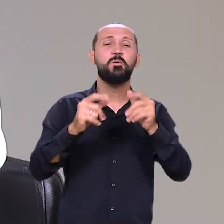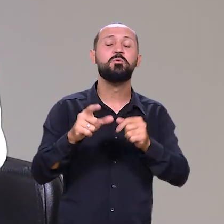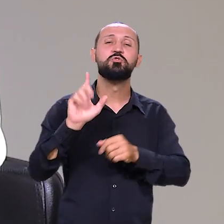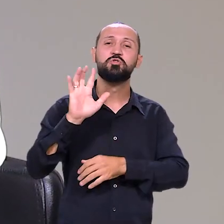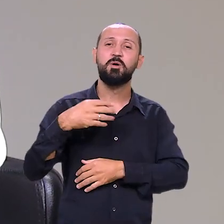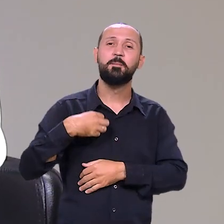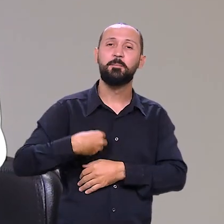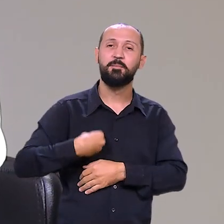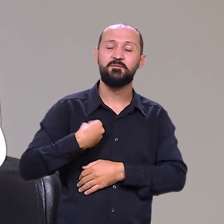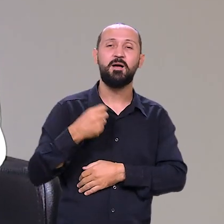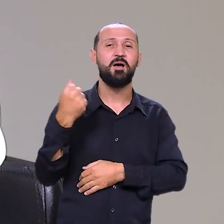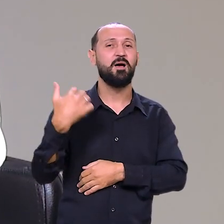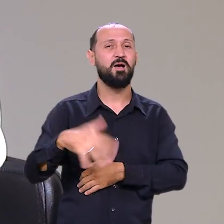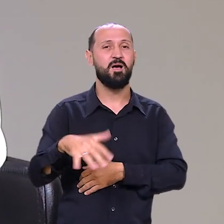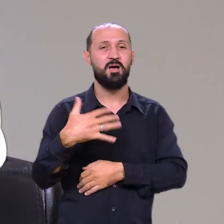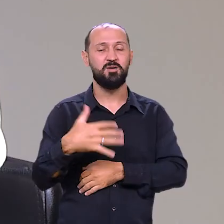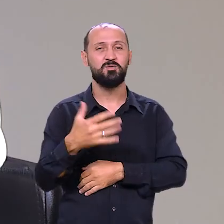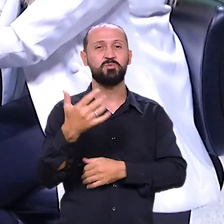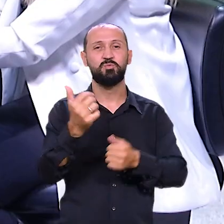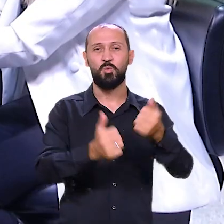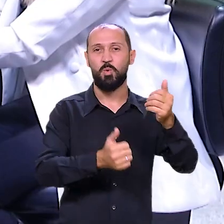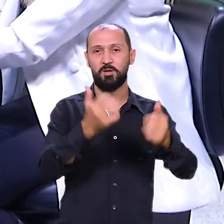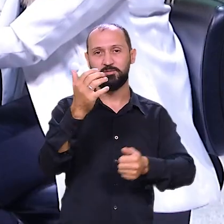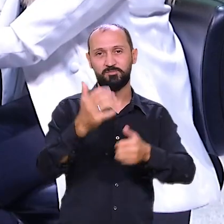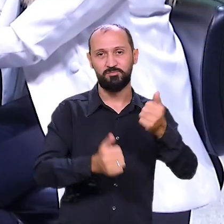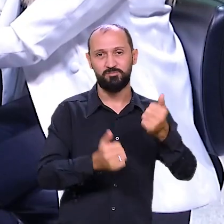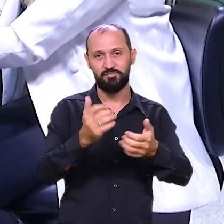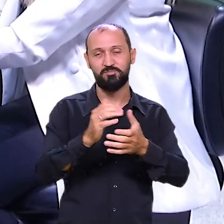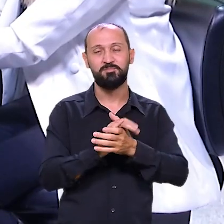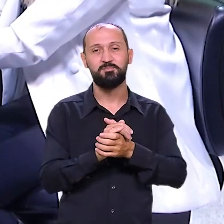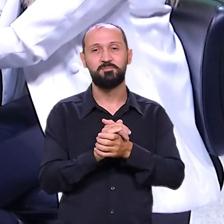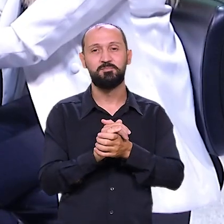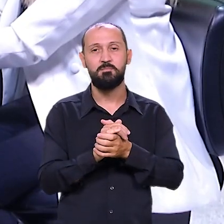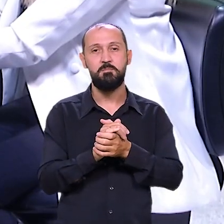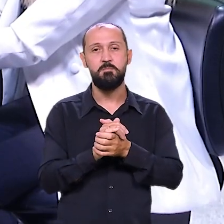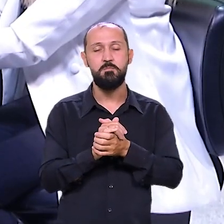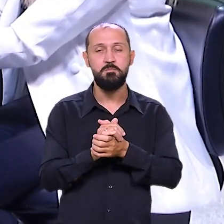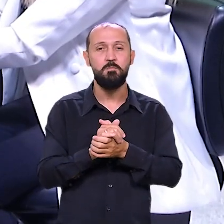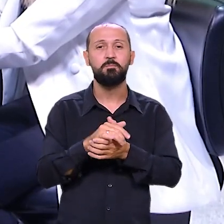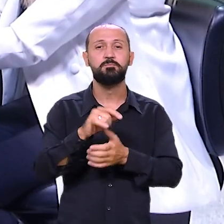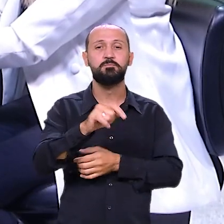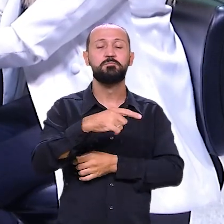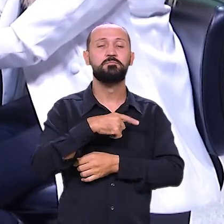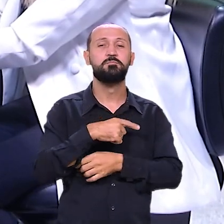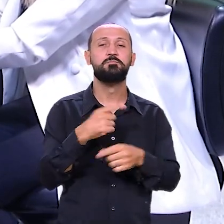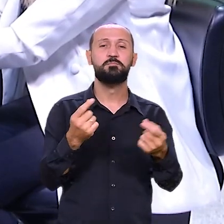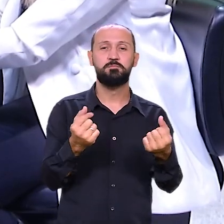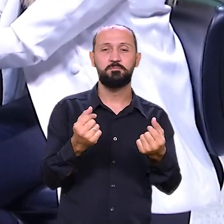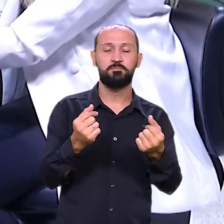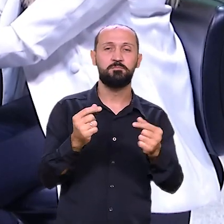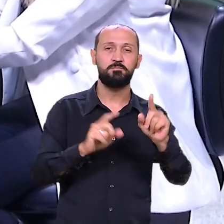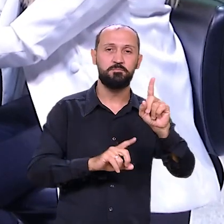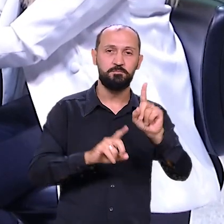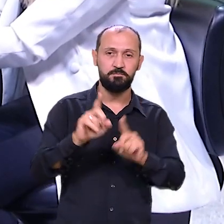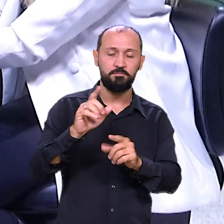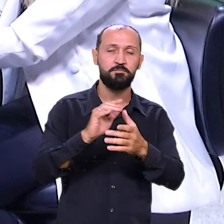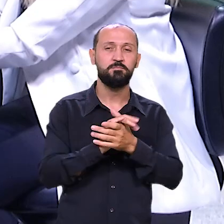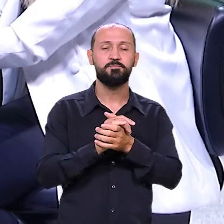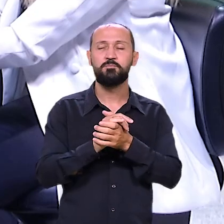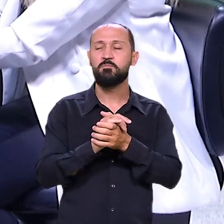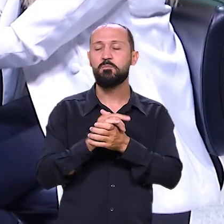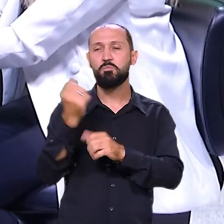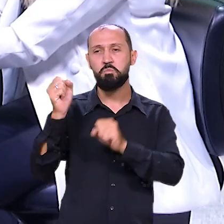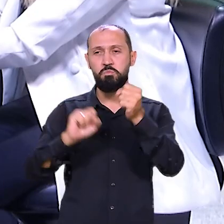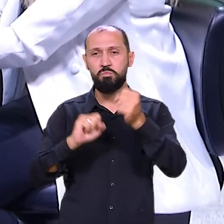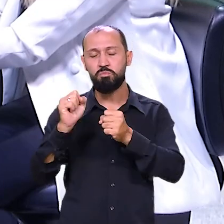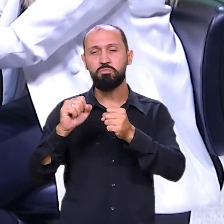faz parte do custo do leite. O leite tem um custo maior. Um laticínio,